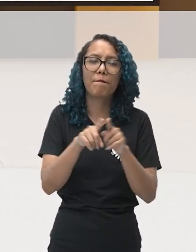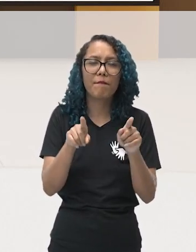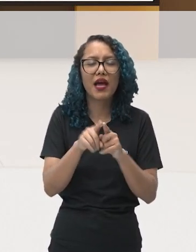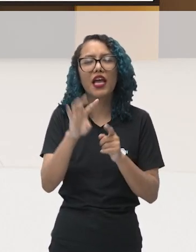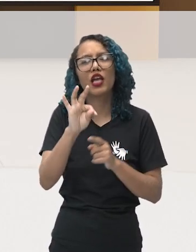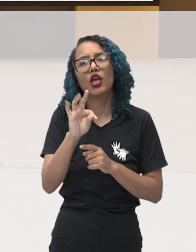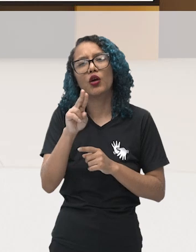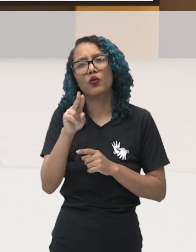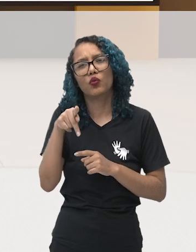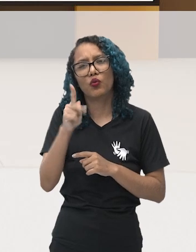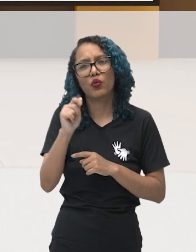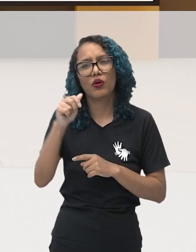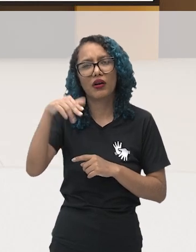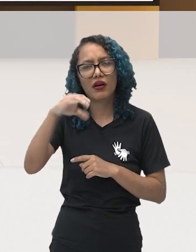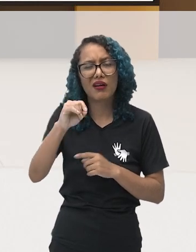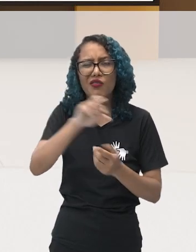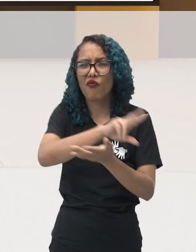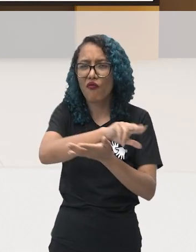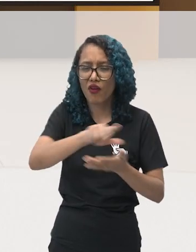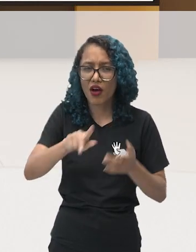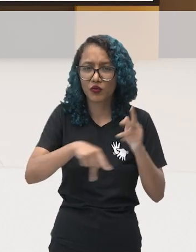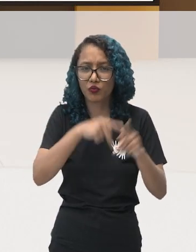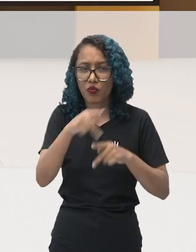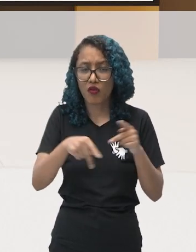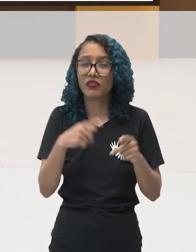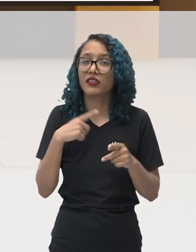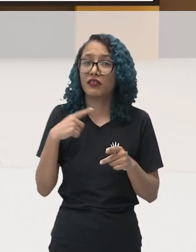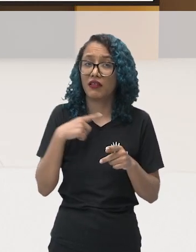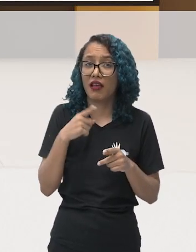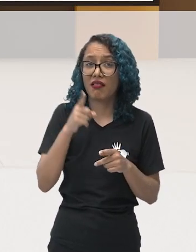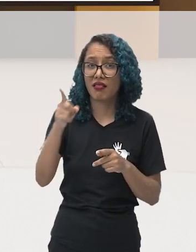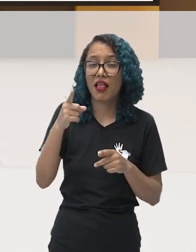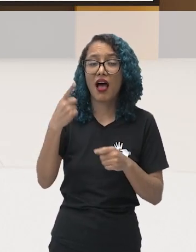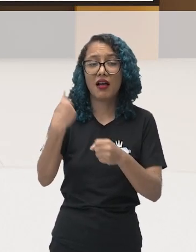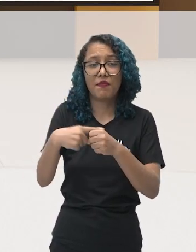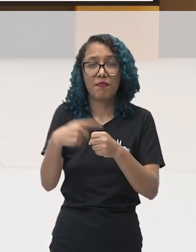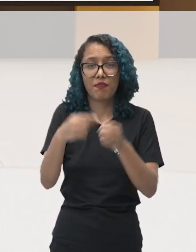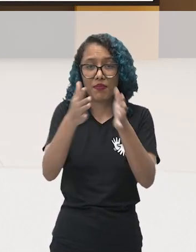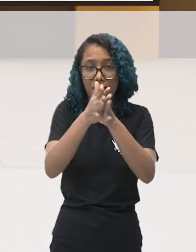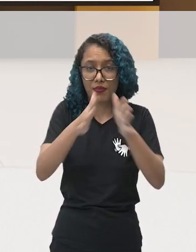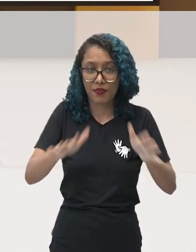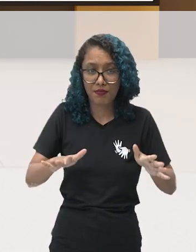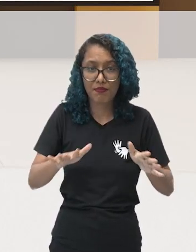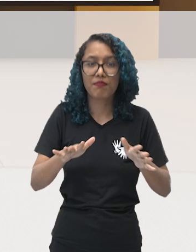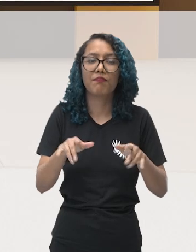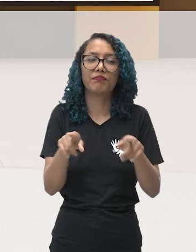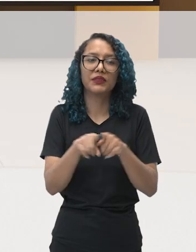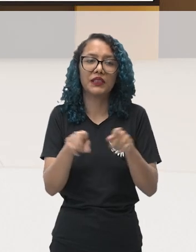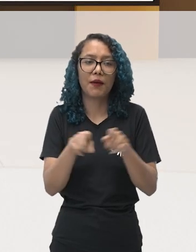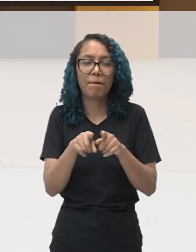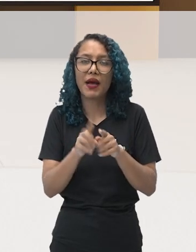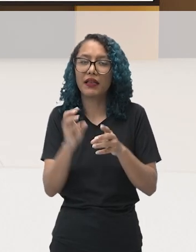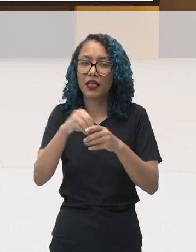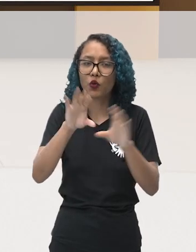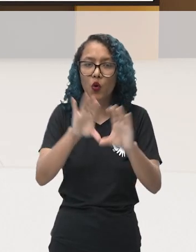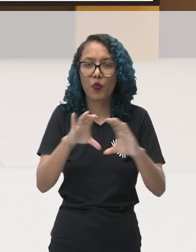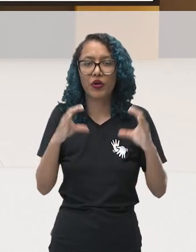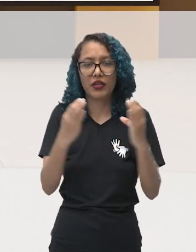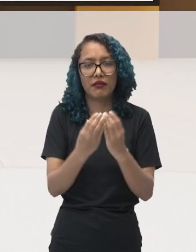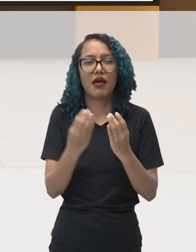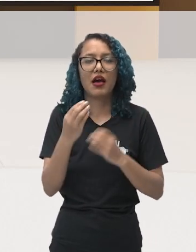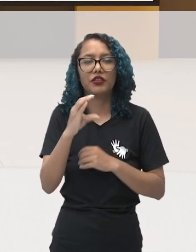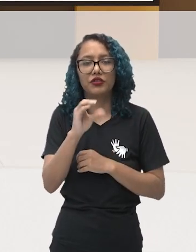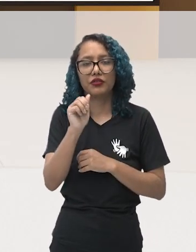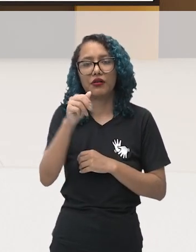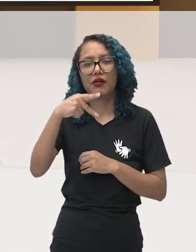Baniwa, né, muito comuns no município de São Gabriel da Cachoeira, nas comunidades de Campinas, de Vila Nova, né,